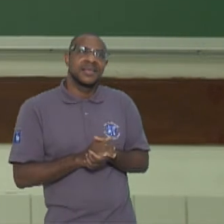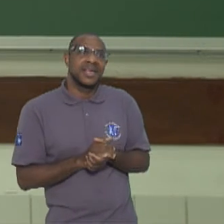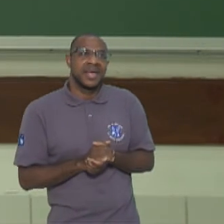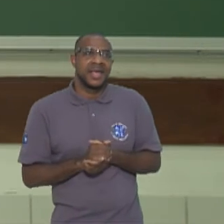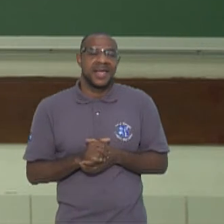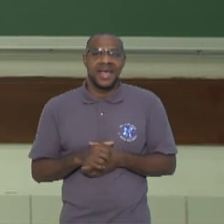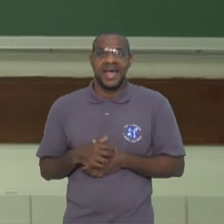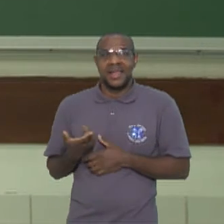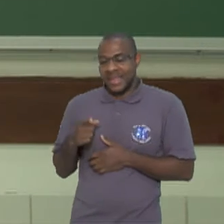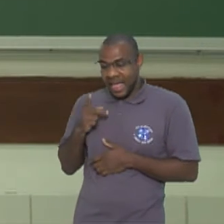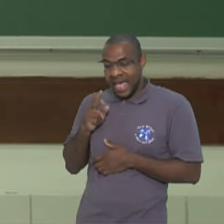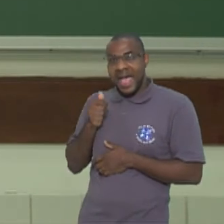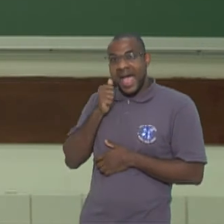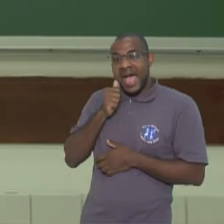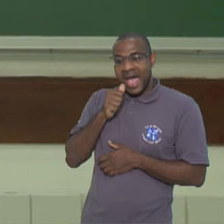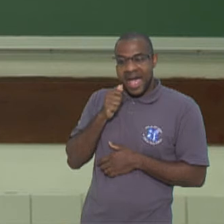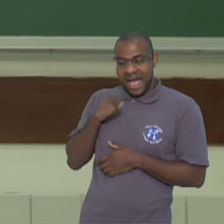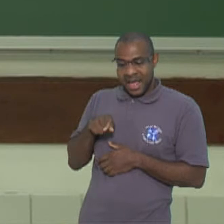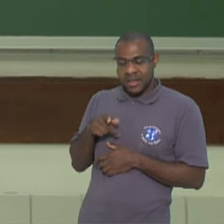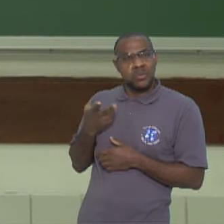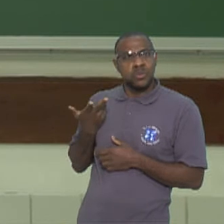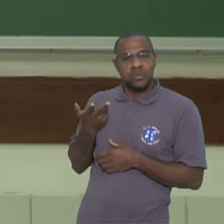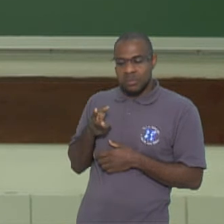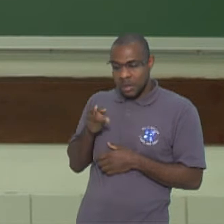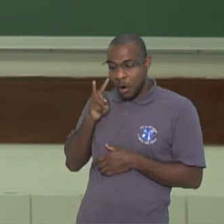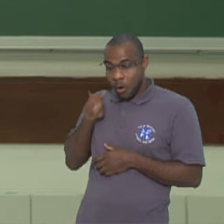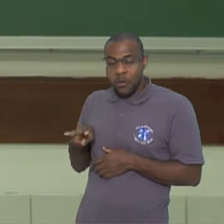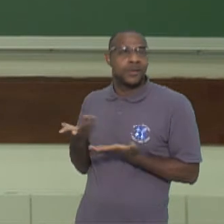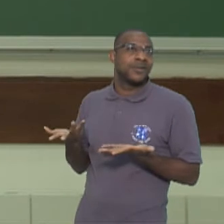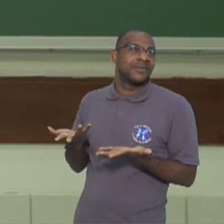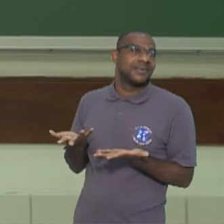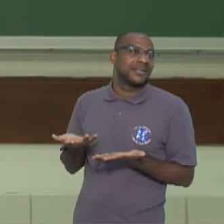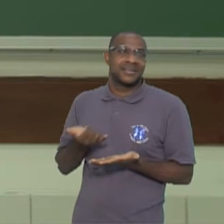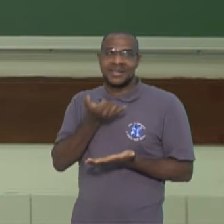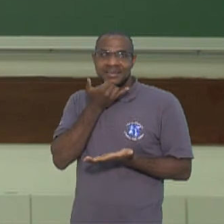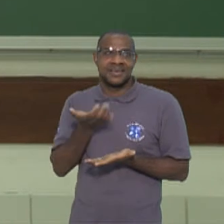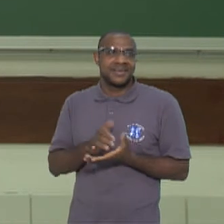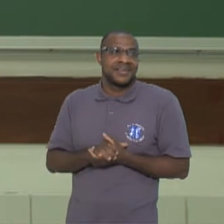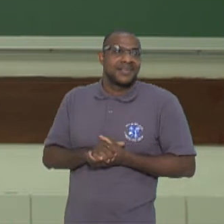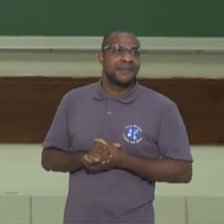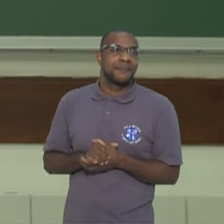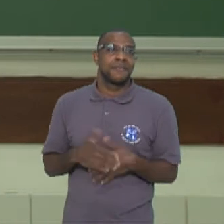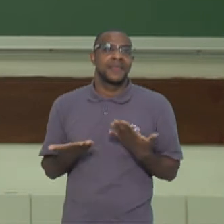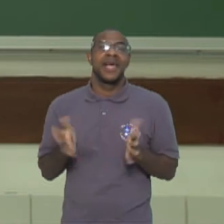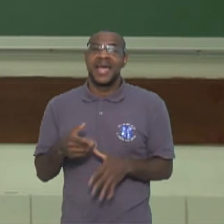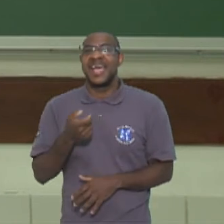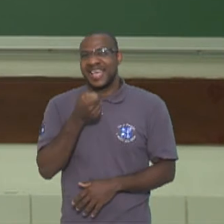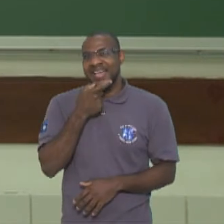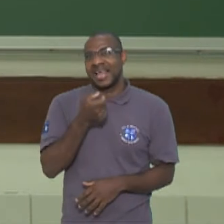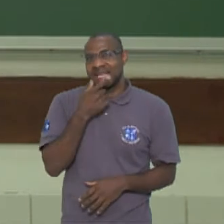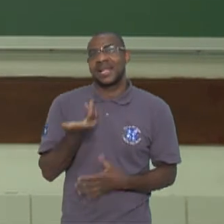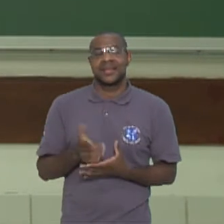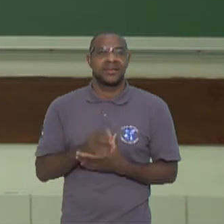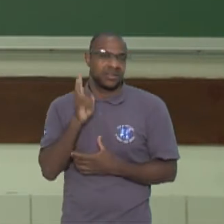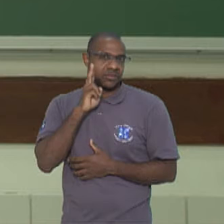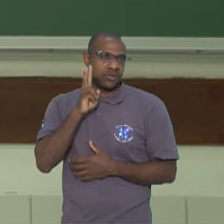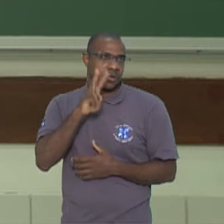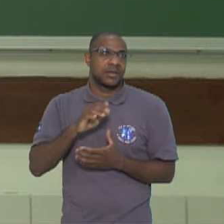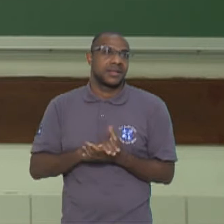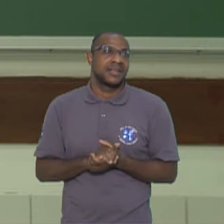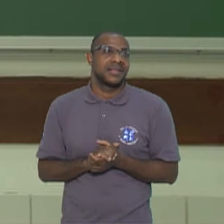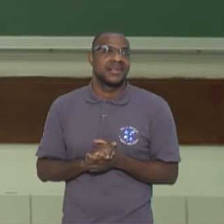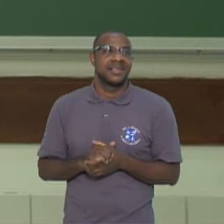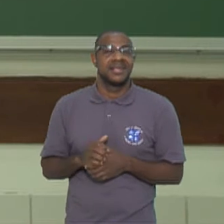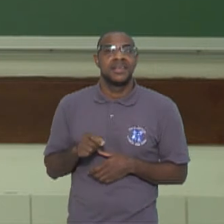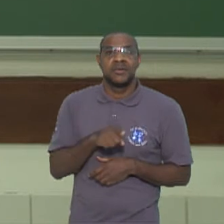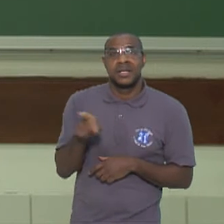que não prestou atenção. Então, ela é um tanto cômica, né? Uma história engraçada. E vocês se separaram